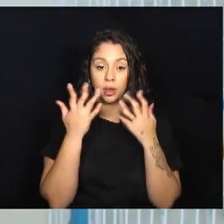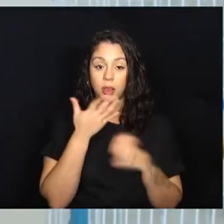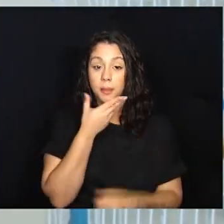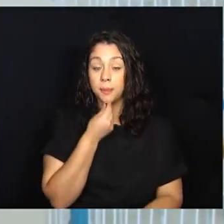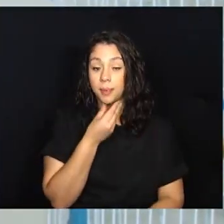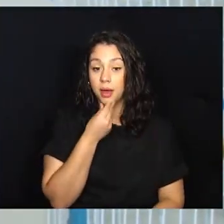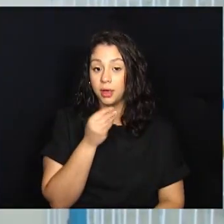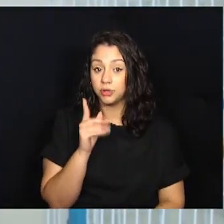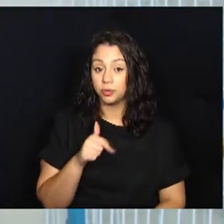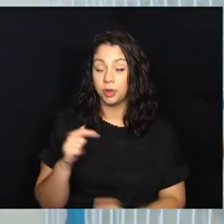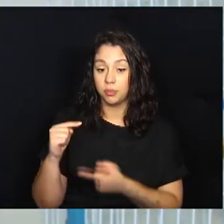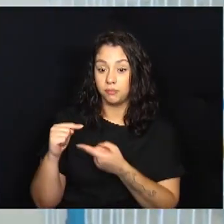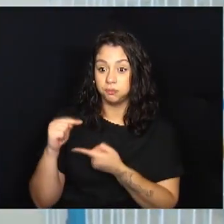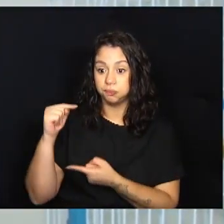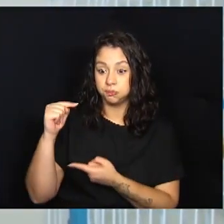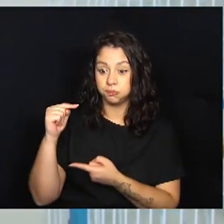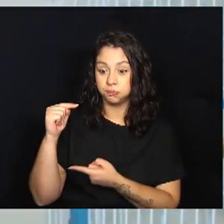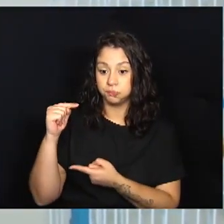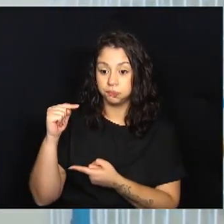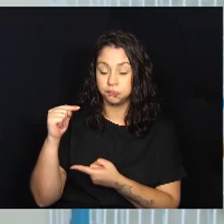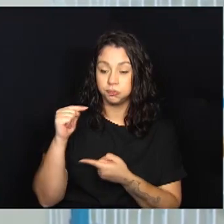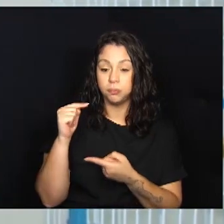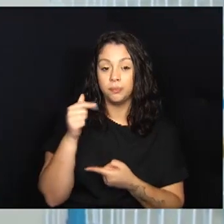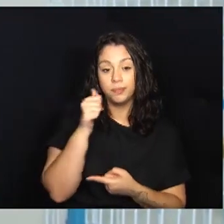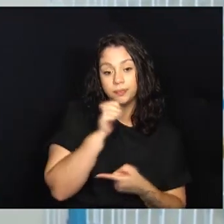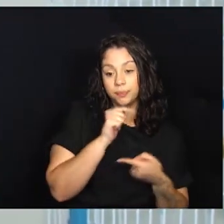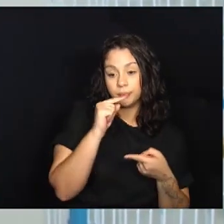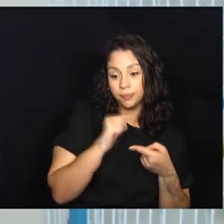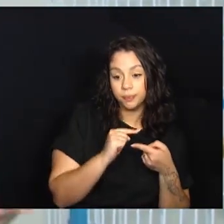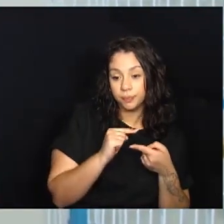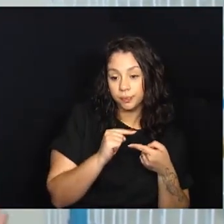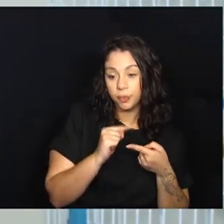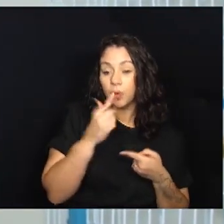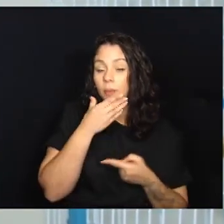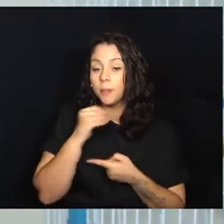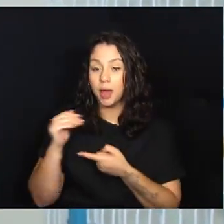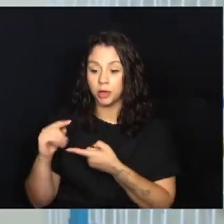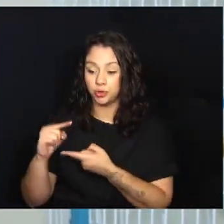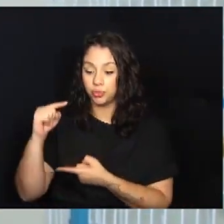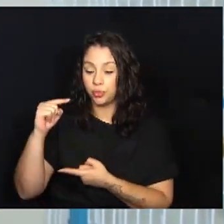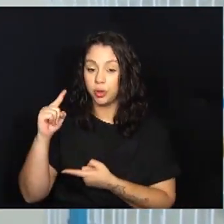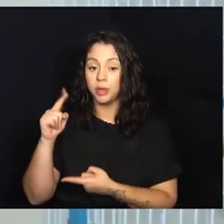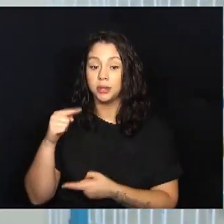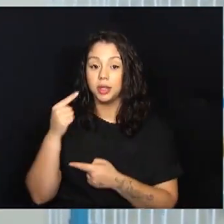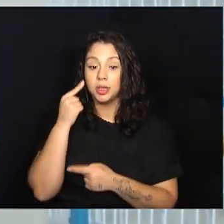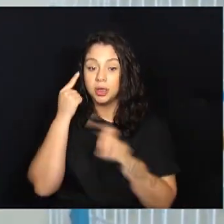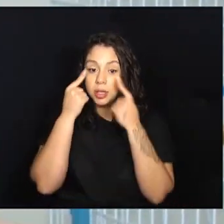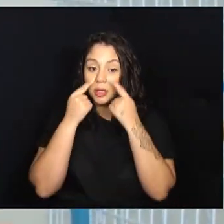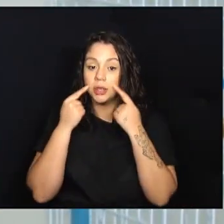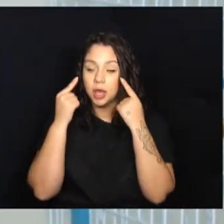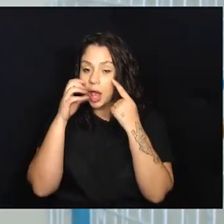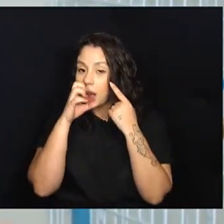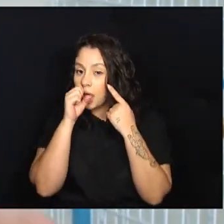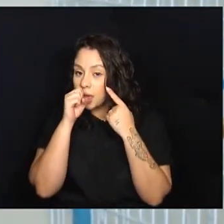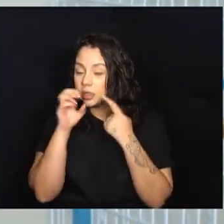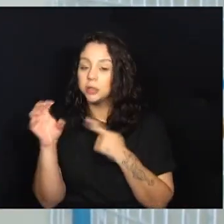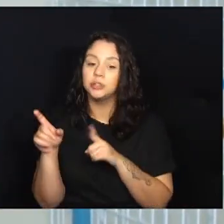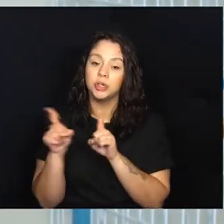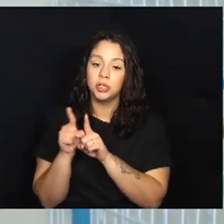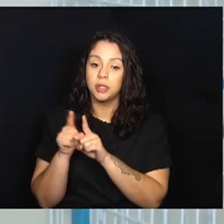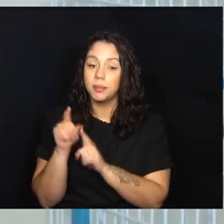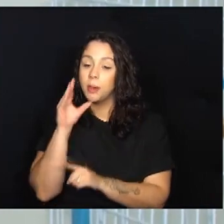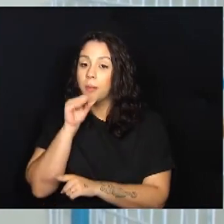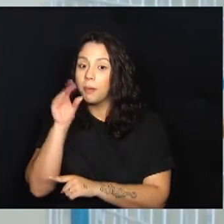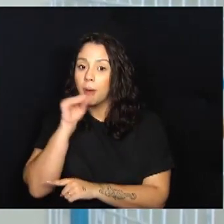do que as fêmeas. A bochecha laranjinha, o fato de cantar mais. Então, isso são algumas características,